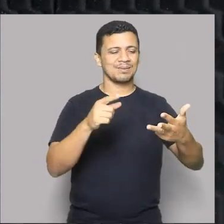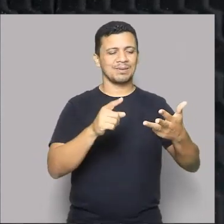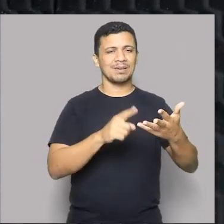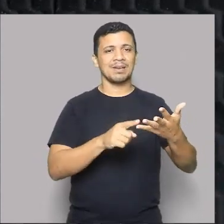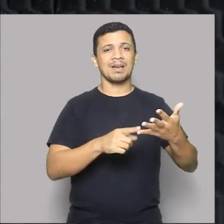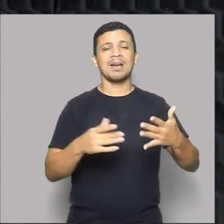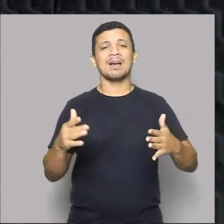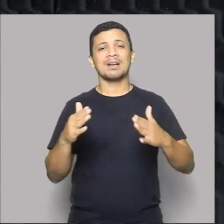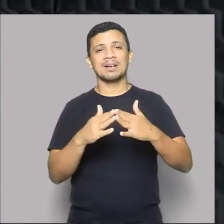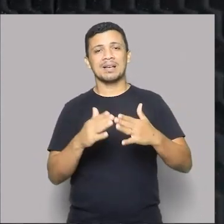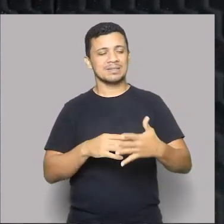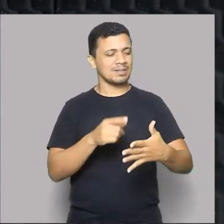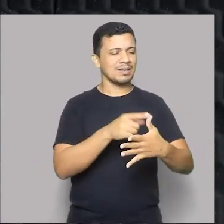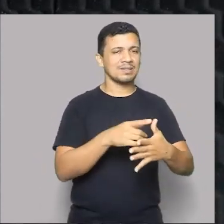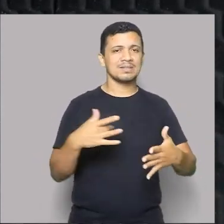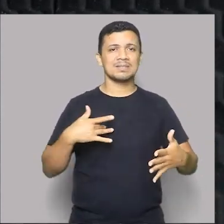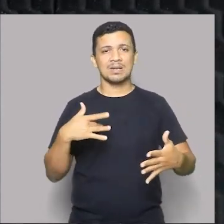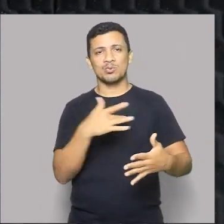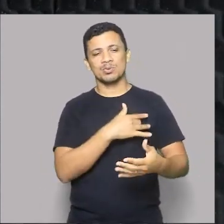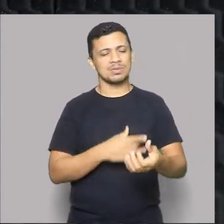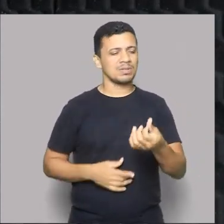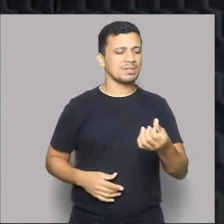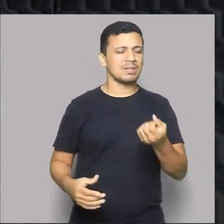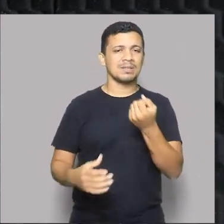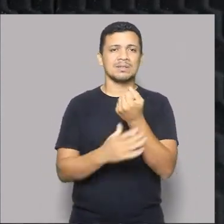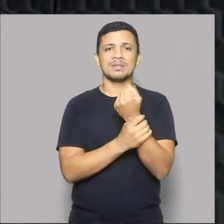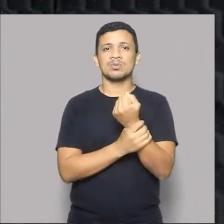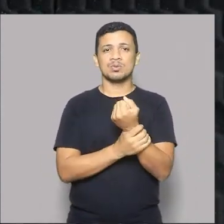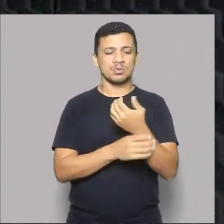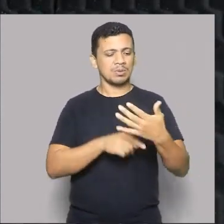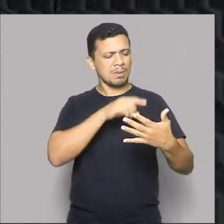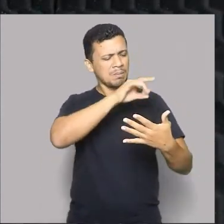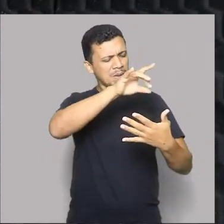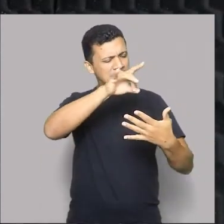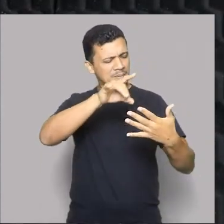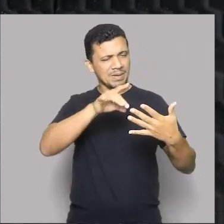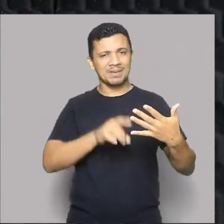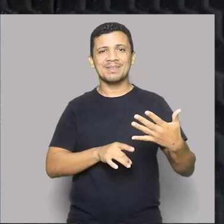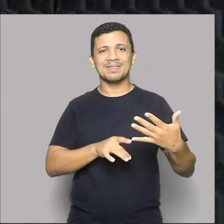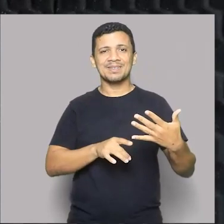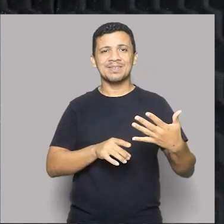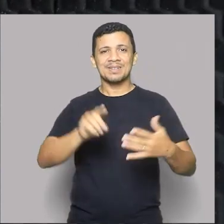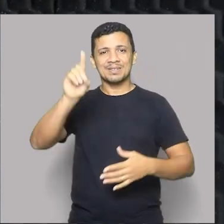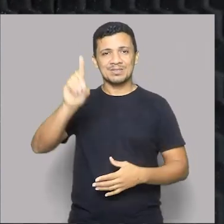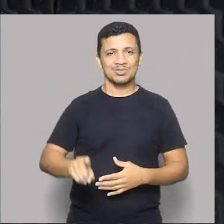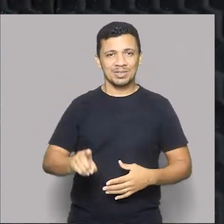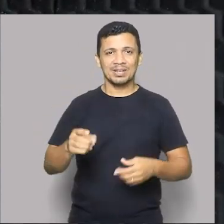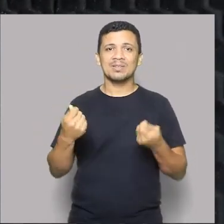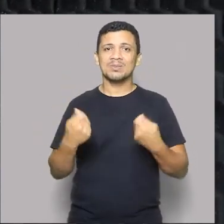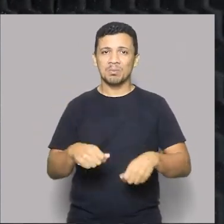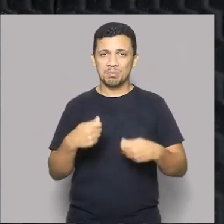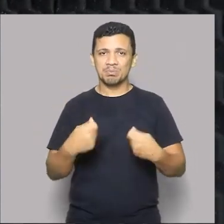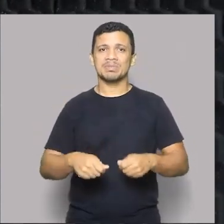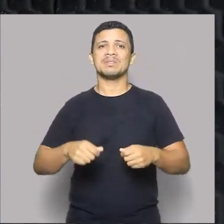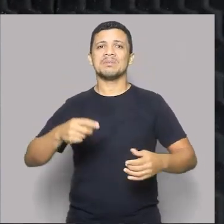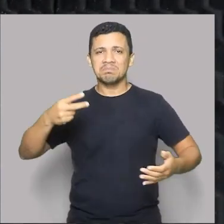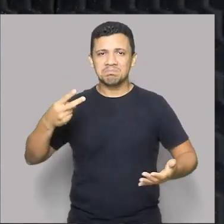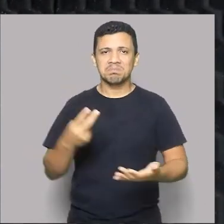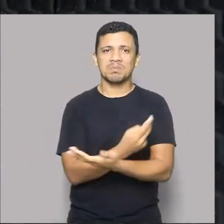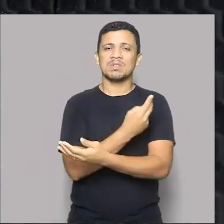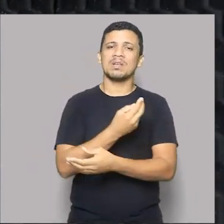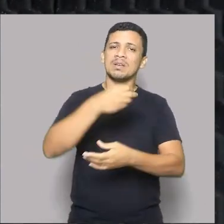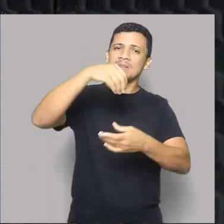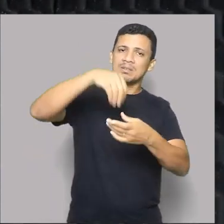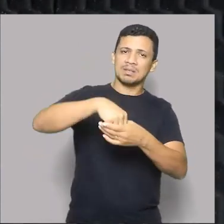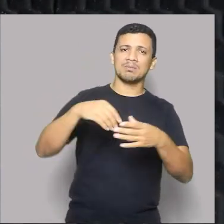à saúde, à segurança. E aí todos esses direitos precisam ser garantias dentro do funcionamento de uma